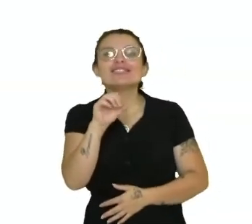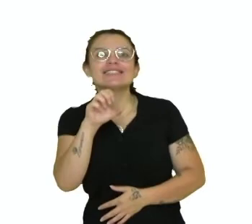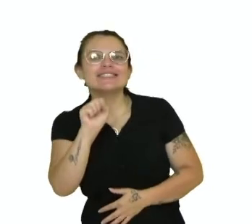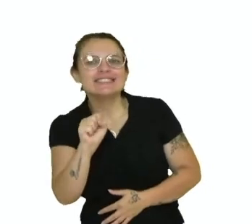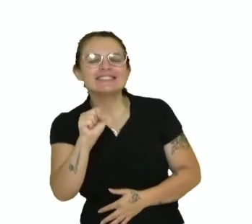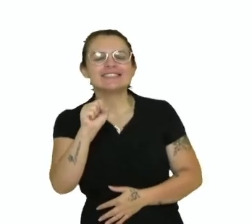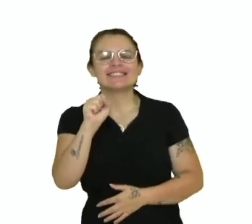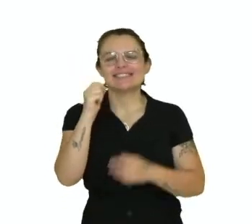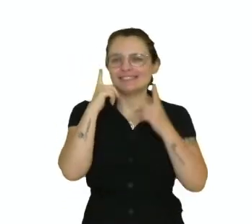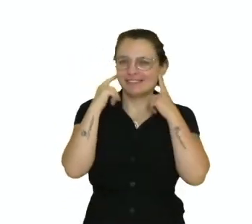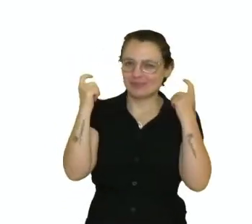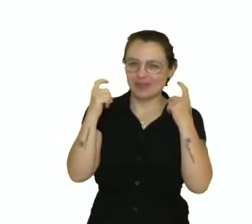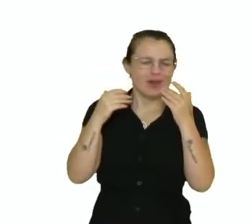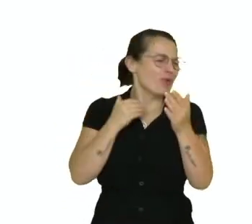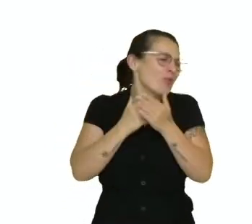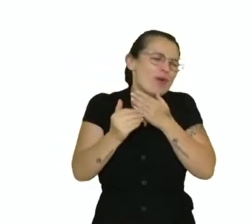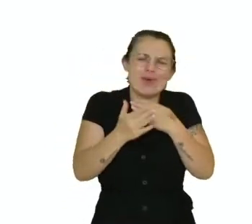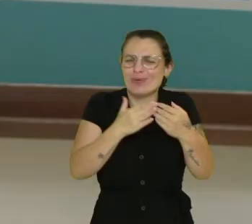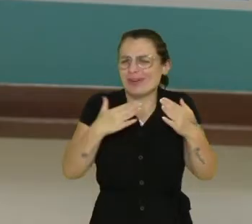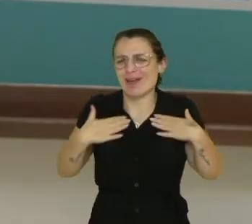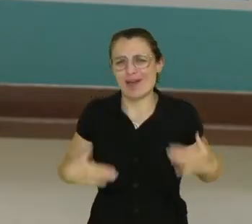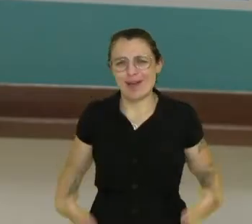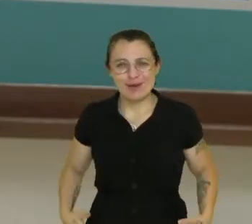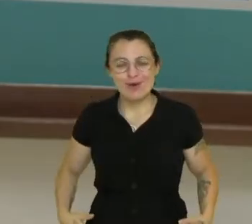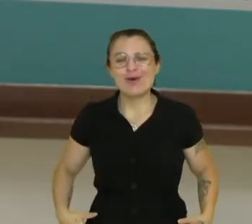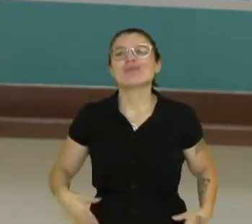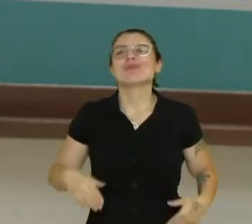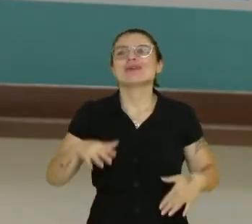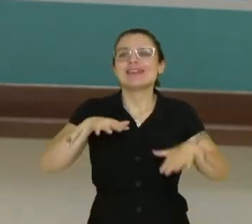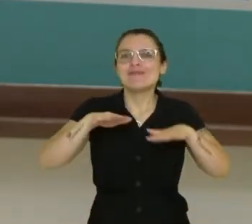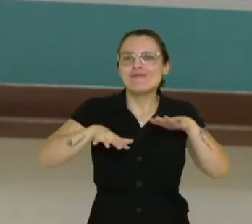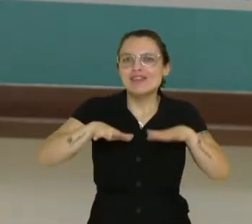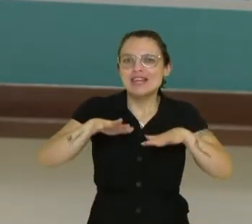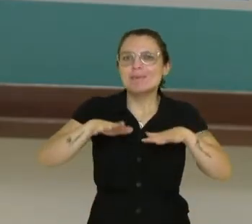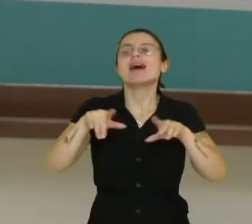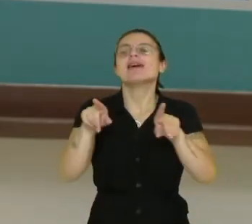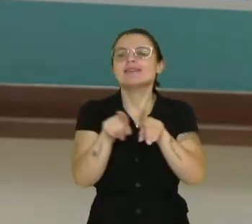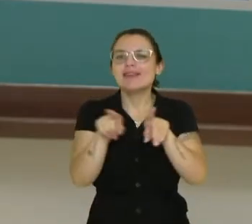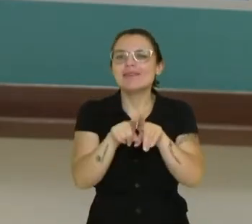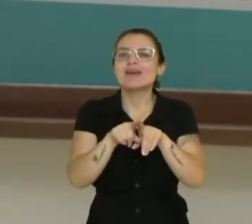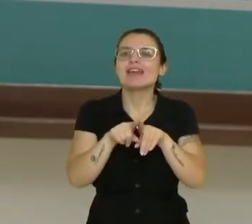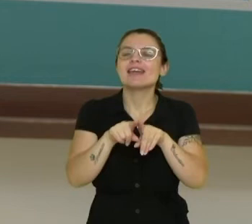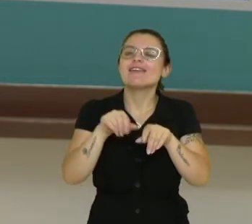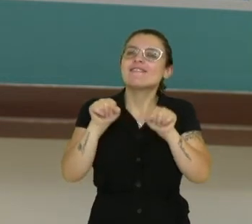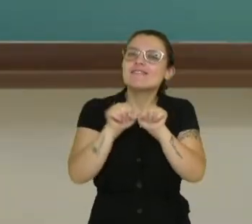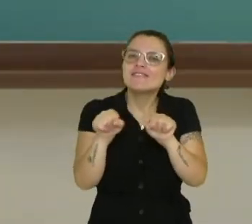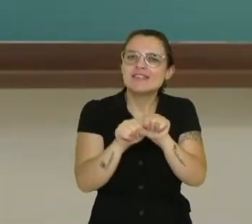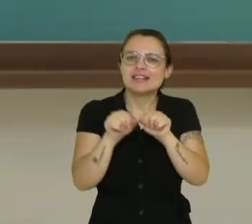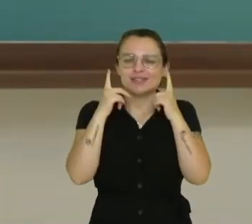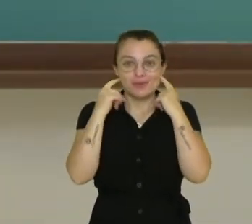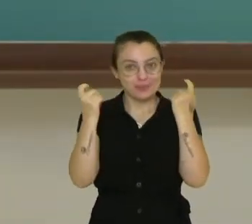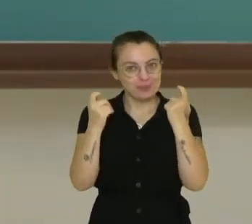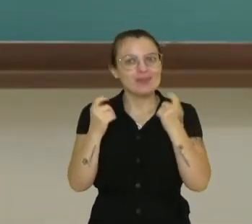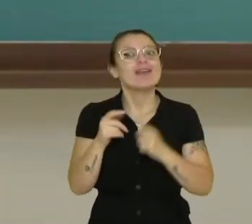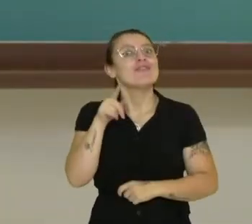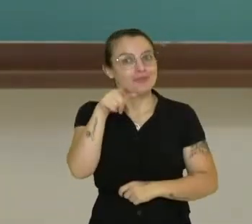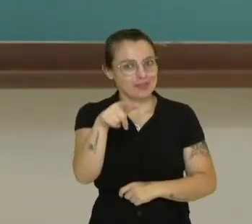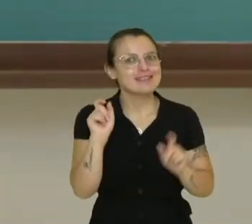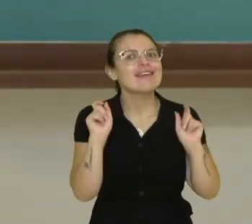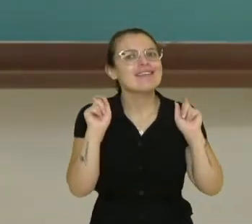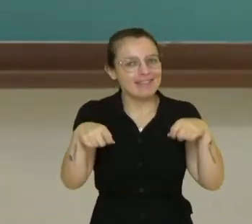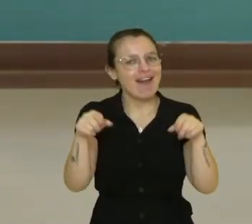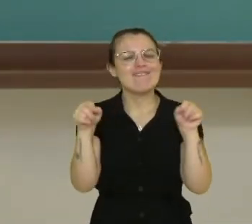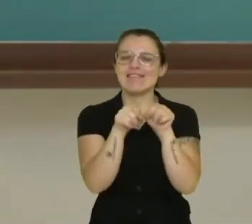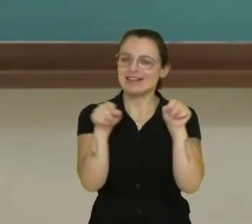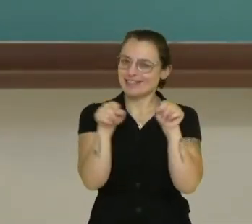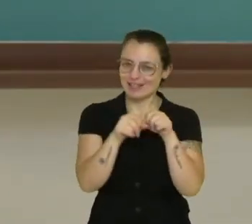que vibra e produz um som. Logo, você pode ser uma fonte sonora. Nos tempos primitivos, uma